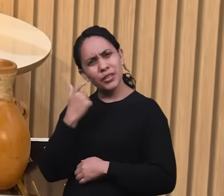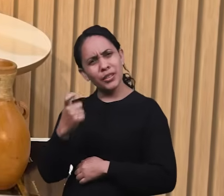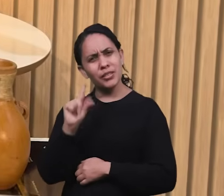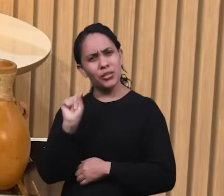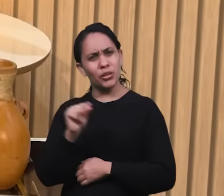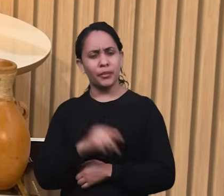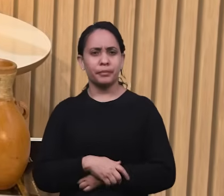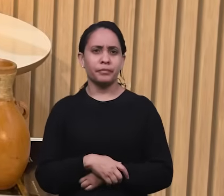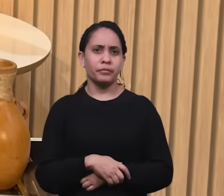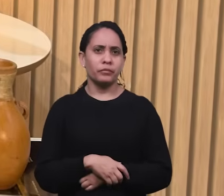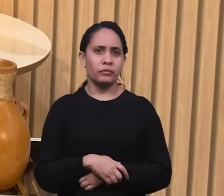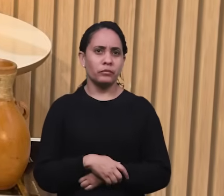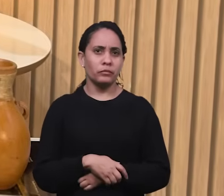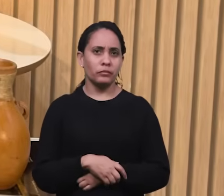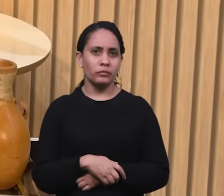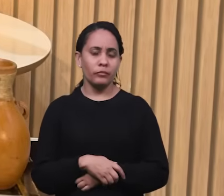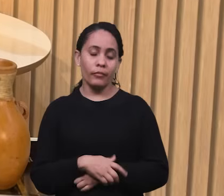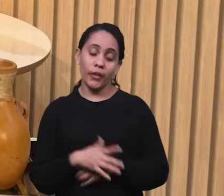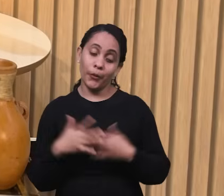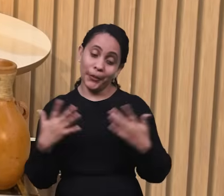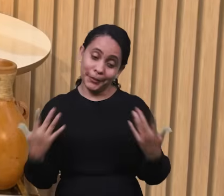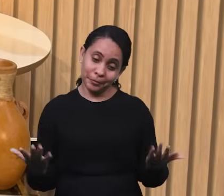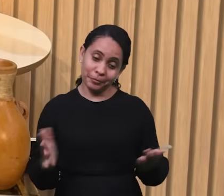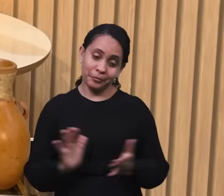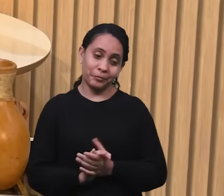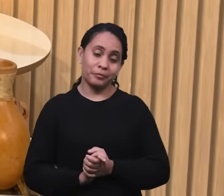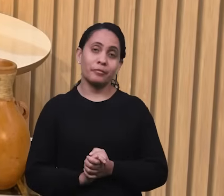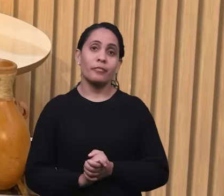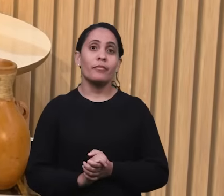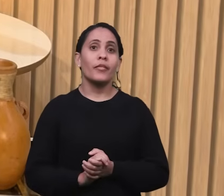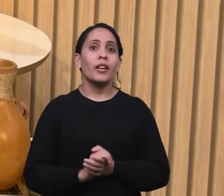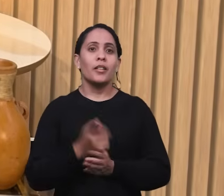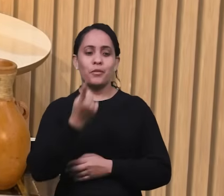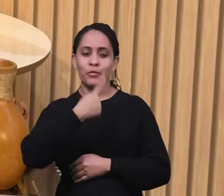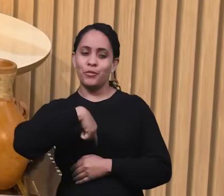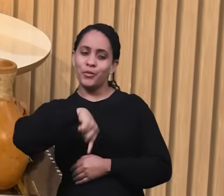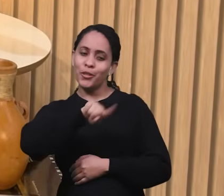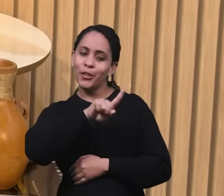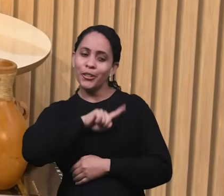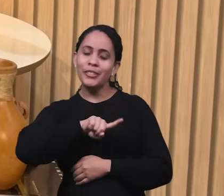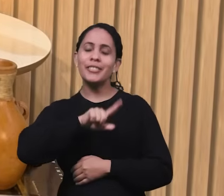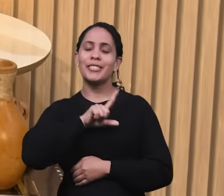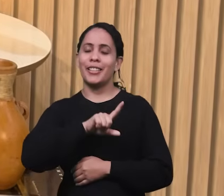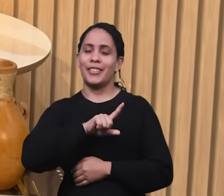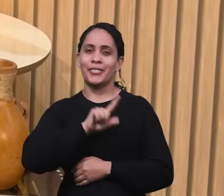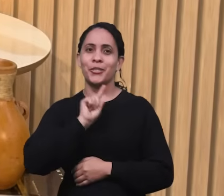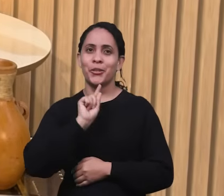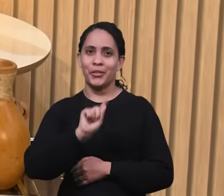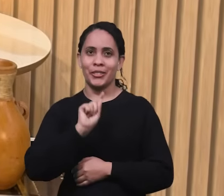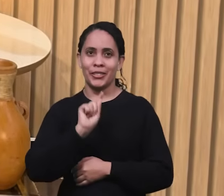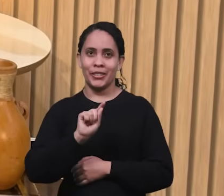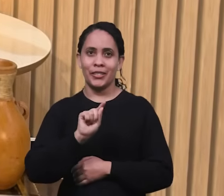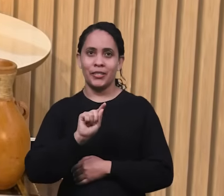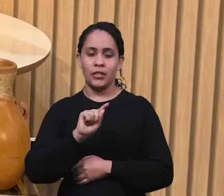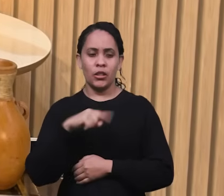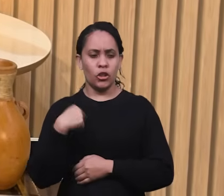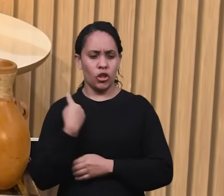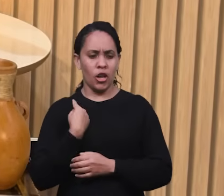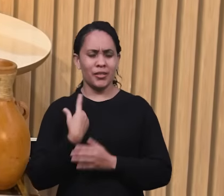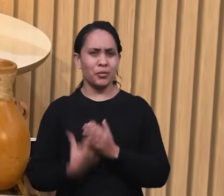olha, vocês estão mantendo algo que nós perdemos, que